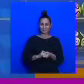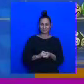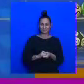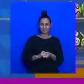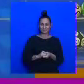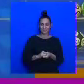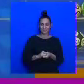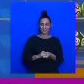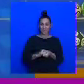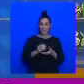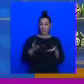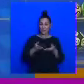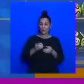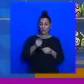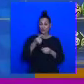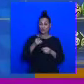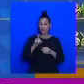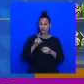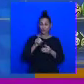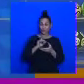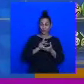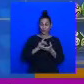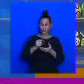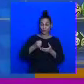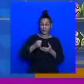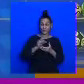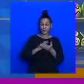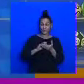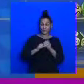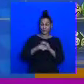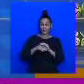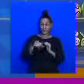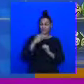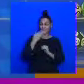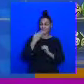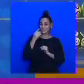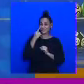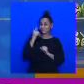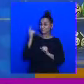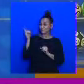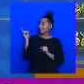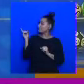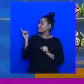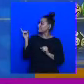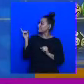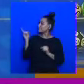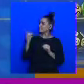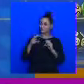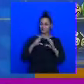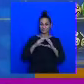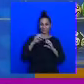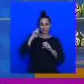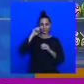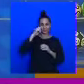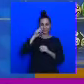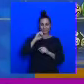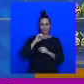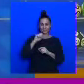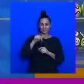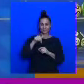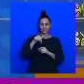E agora, hein? O 15º e último número da Loto Fácil. Bola preta,